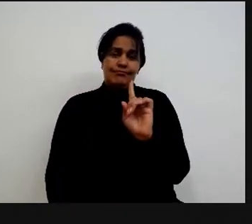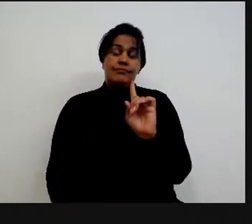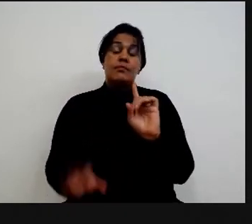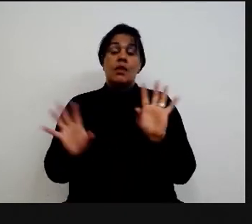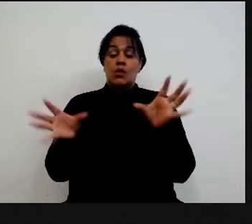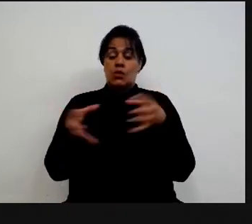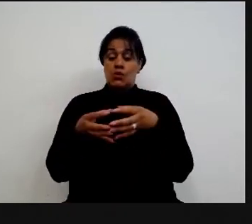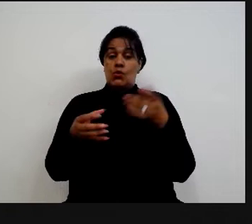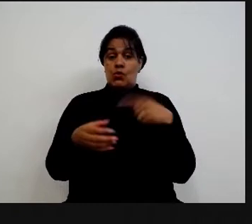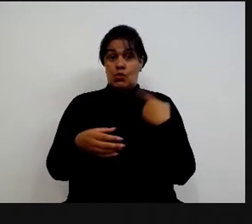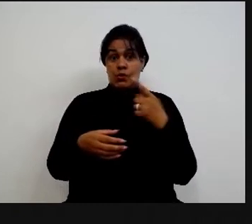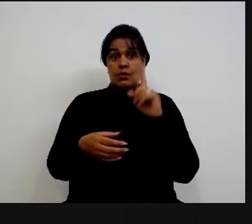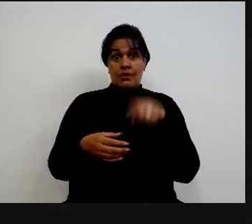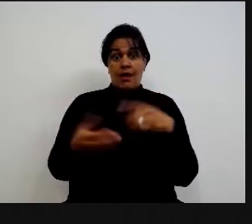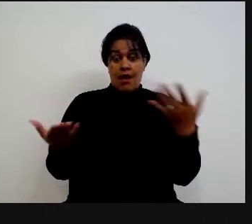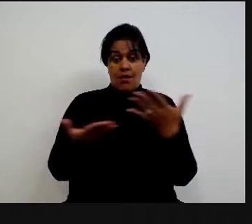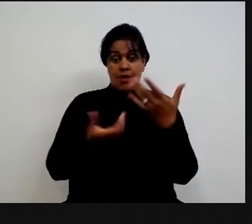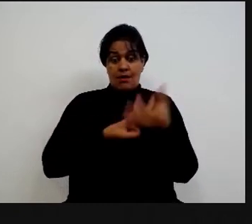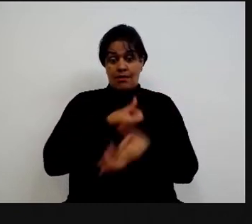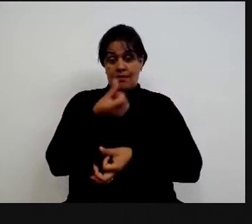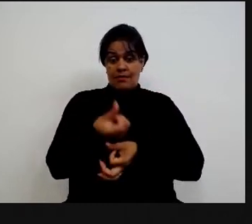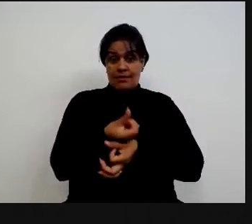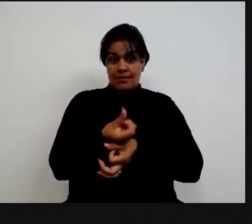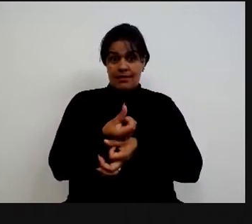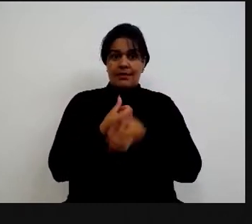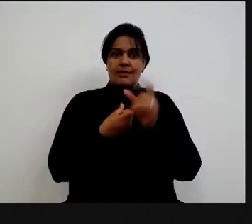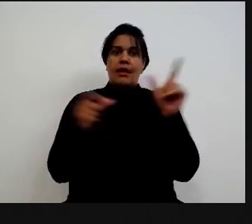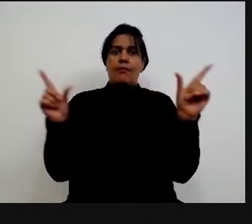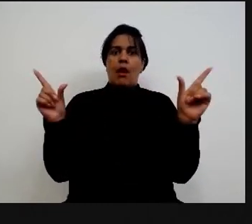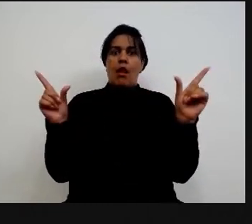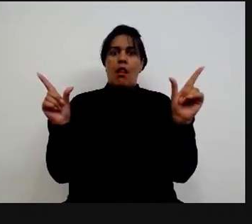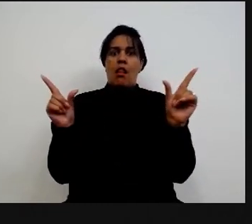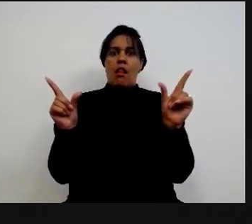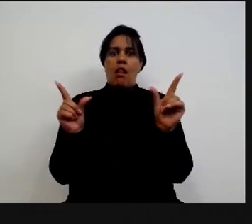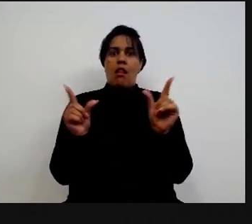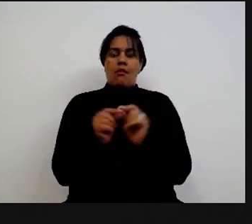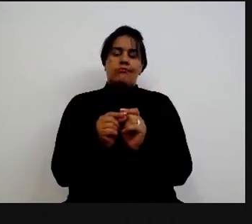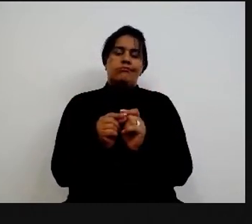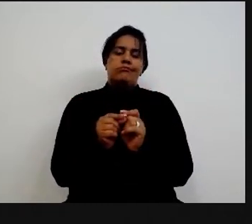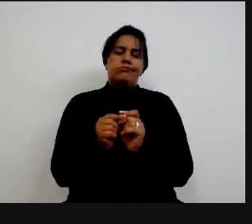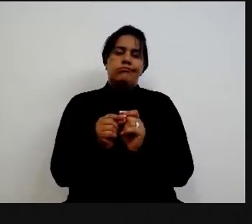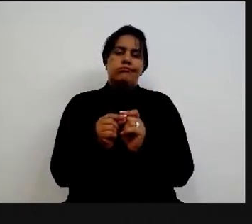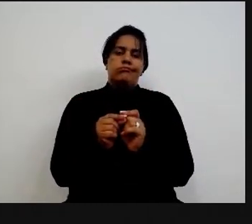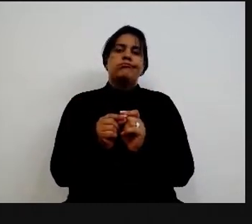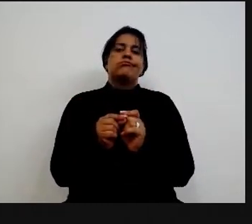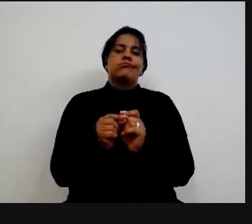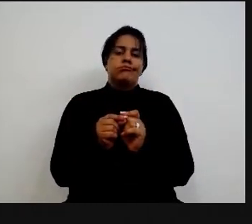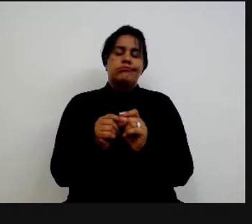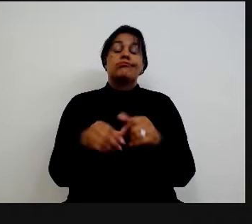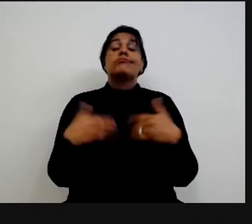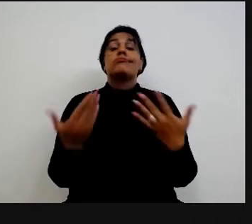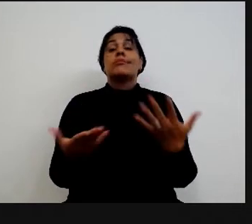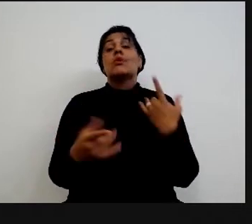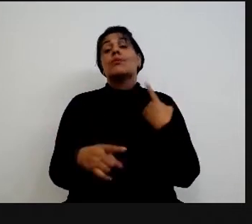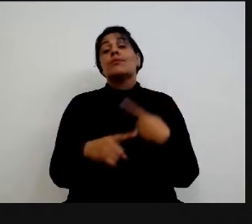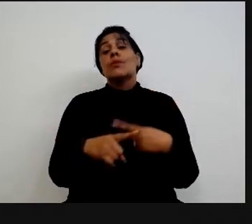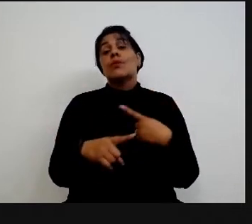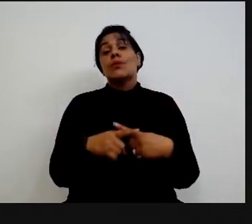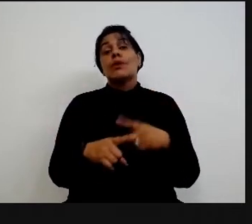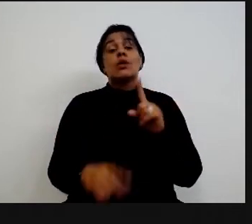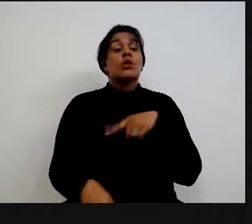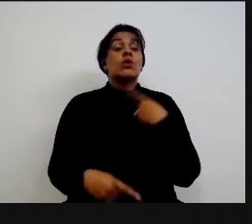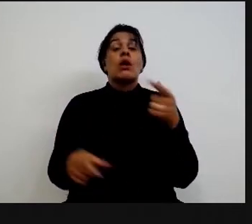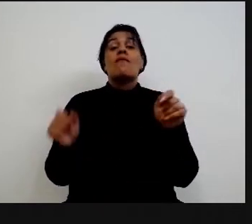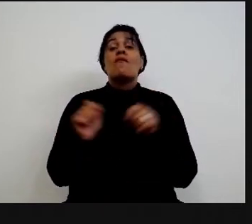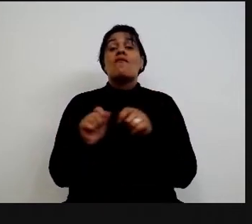agora, nesse segundo semestre, estão dando baixo quórum em todas elas, né? Então, o que é que está acontecendo? O que nós temos